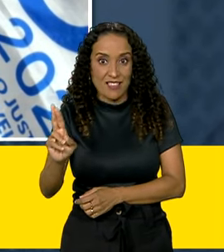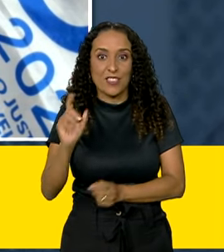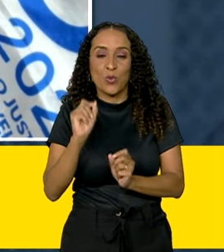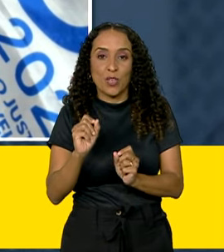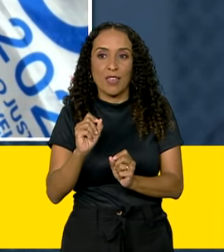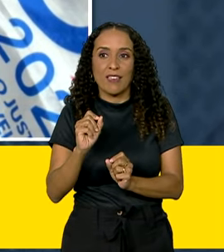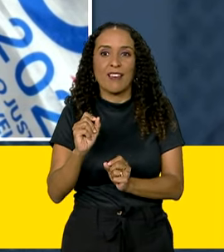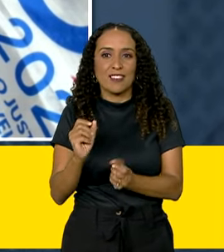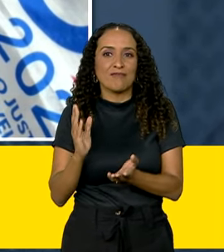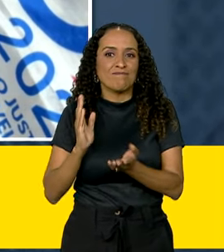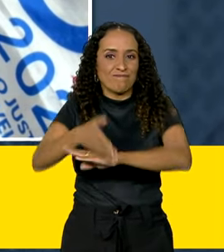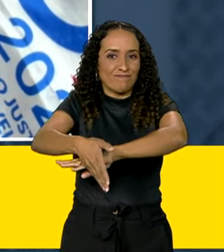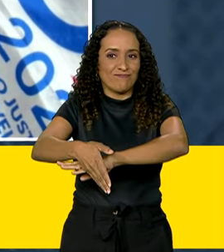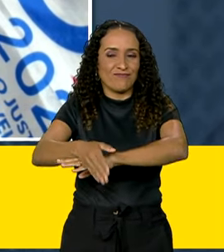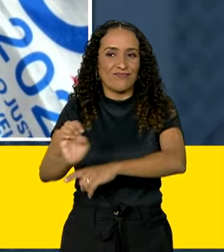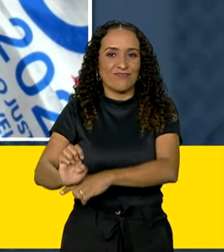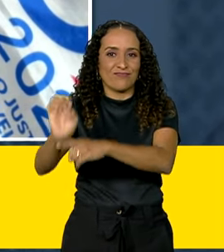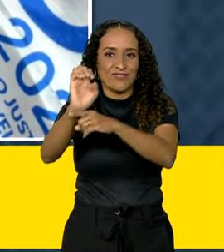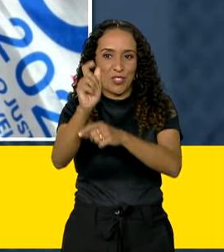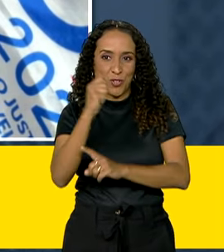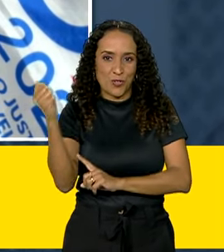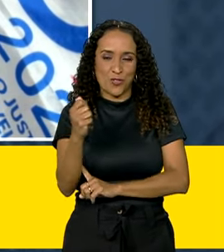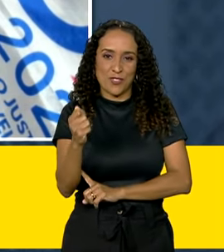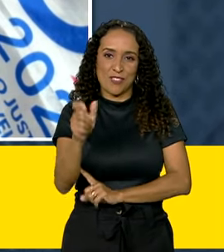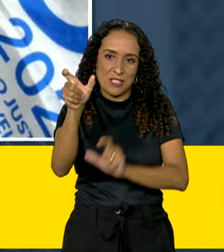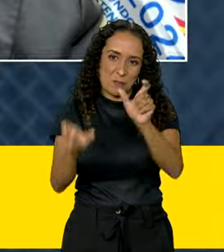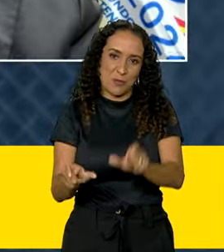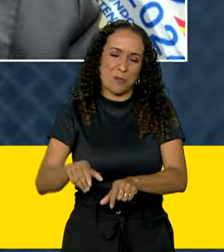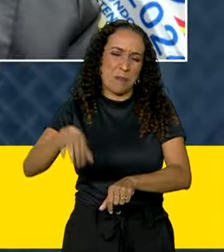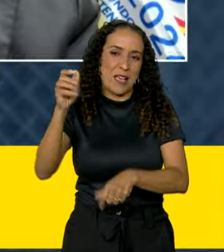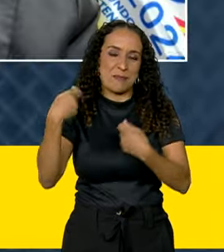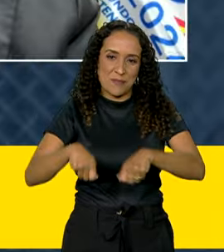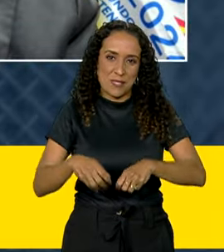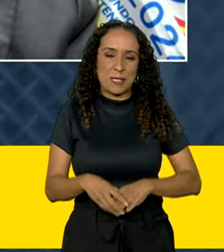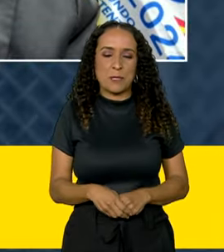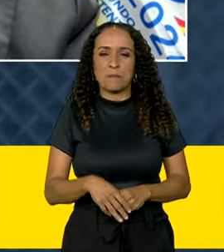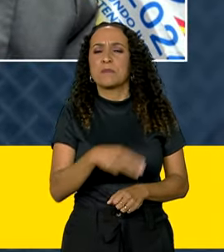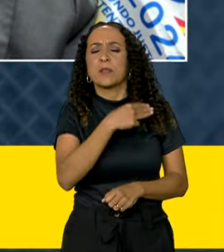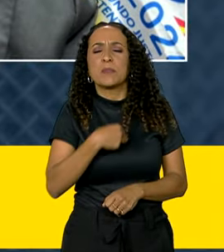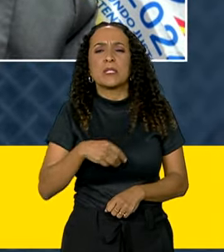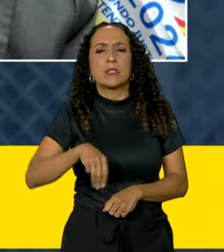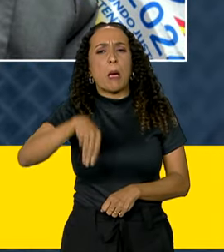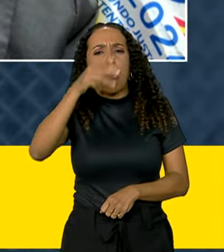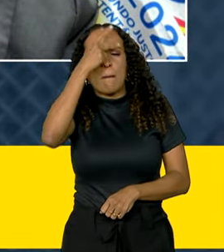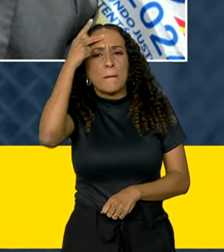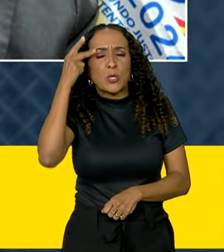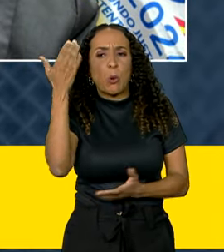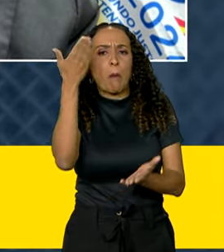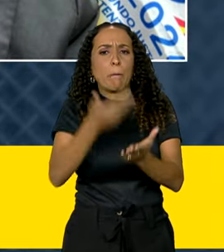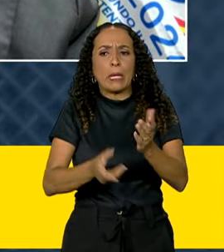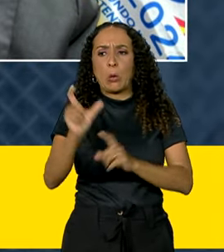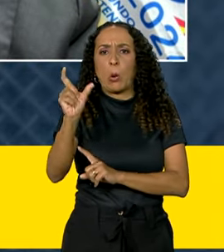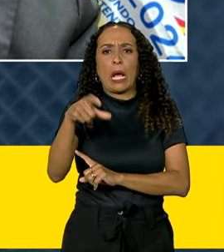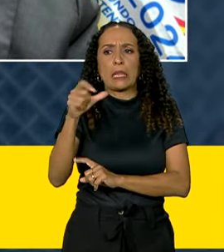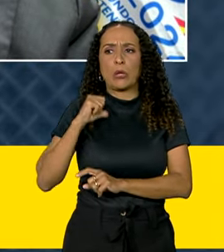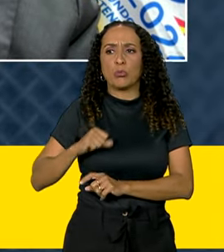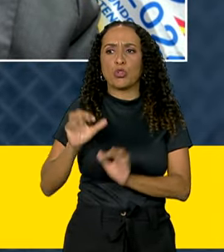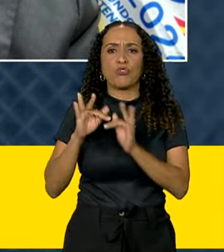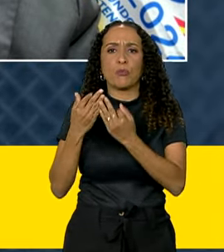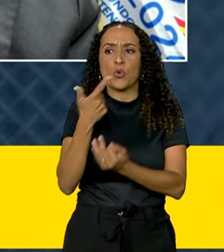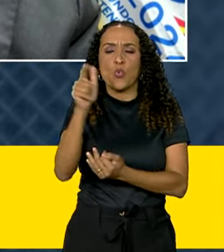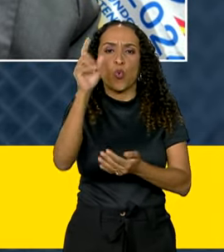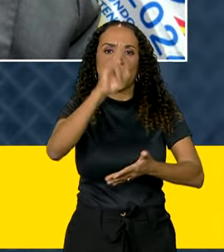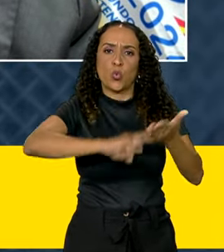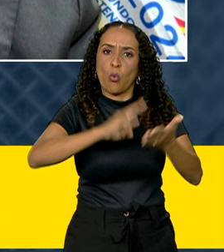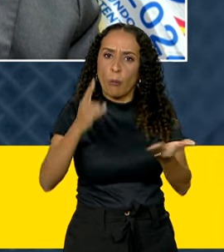no Rio Grande do Sul pelas mãos de quem mais precisa. Ministro, para quem perdeu o cartão do Bolsa Família e outros documentos,